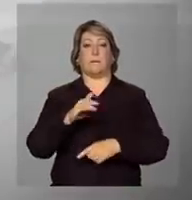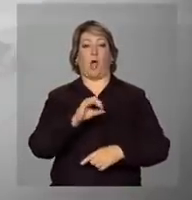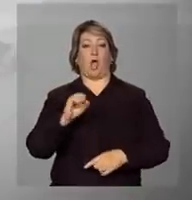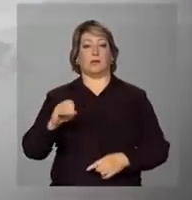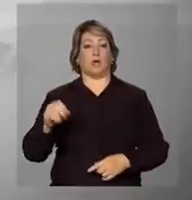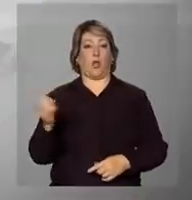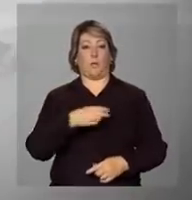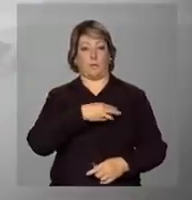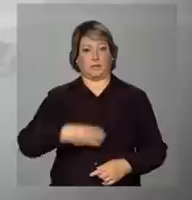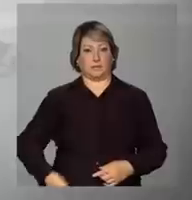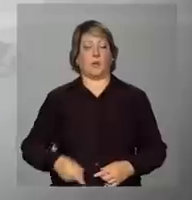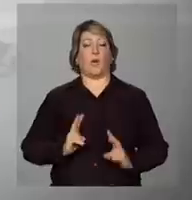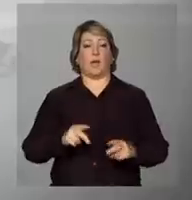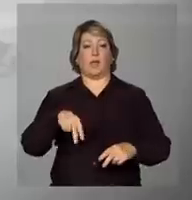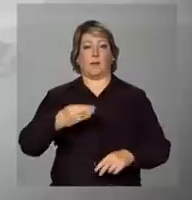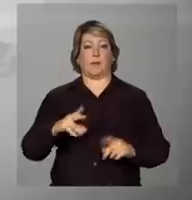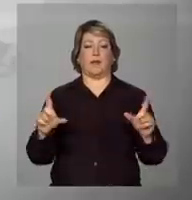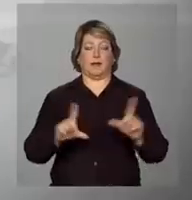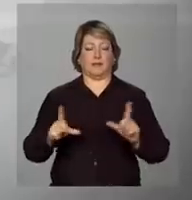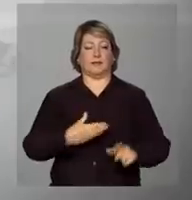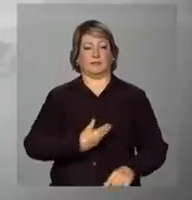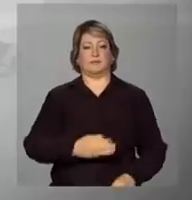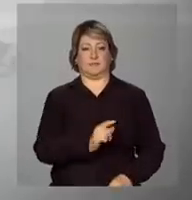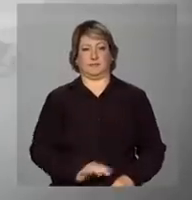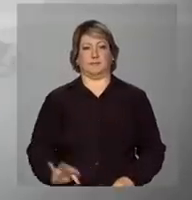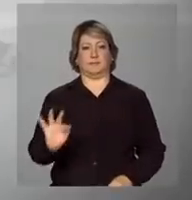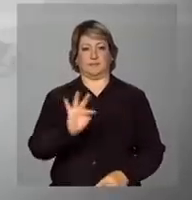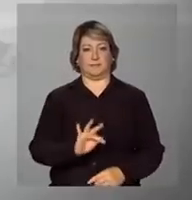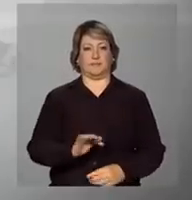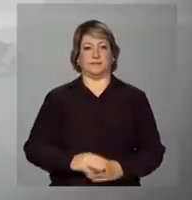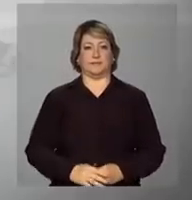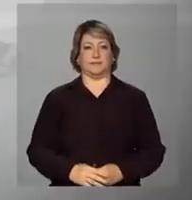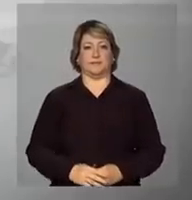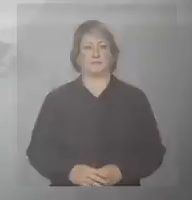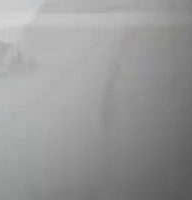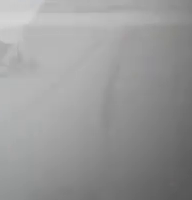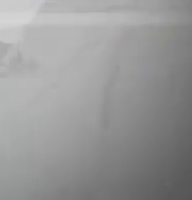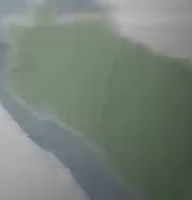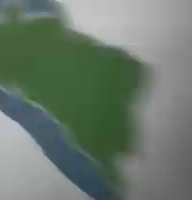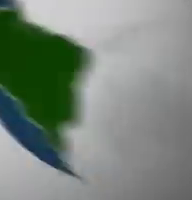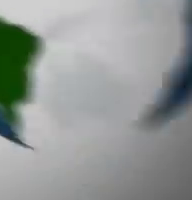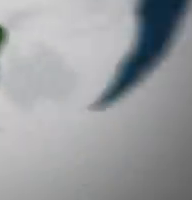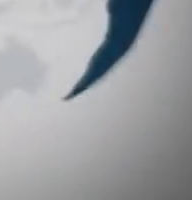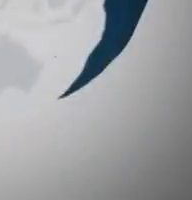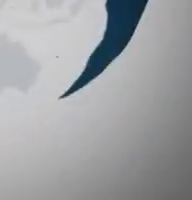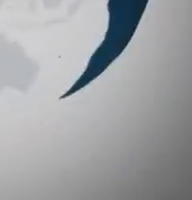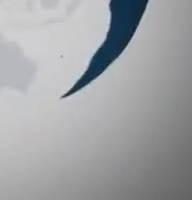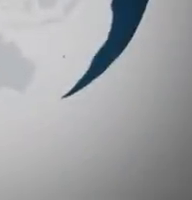ministro dos Transportes. Continue com a gente na NBR, a TV do Governo Federal.